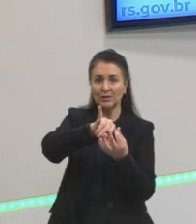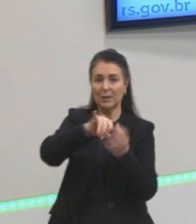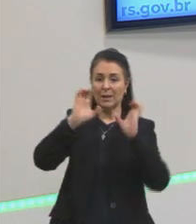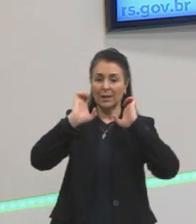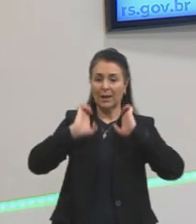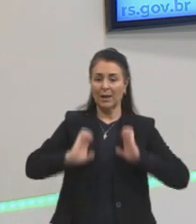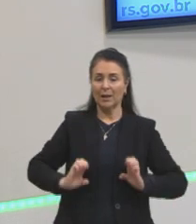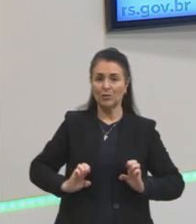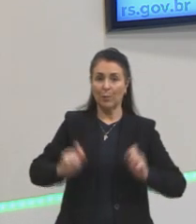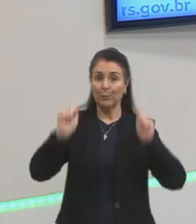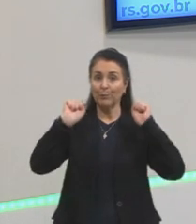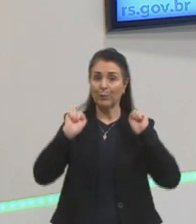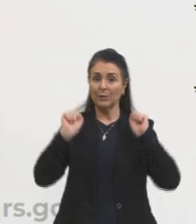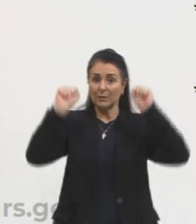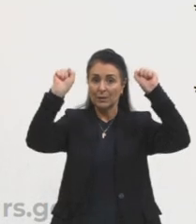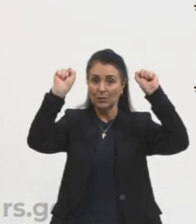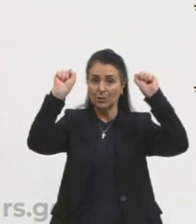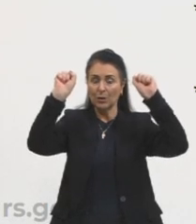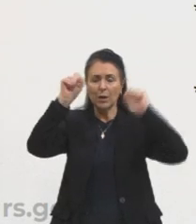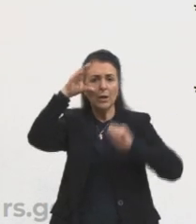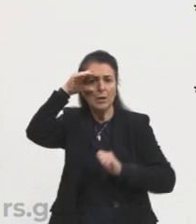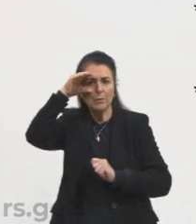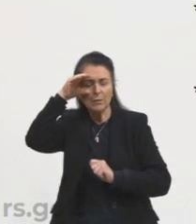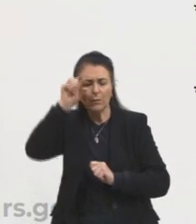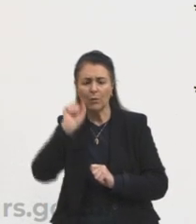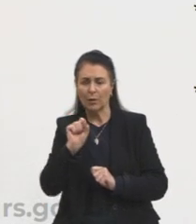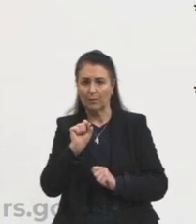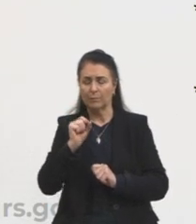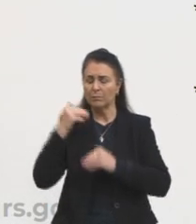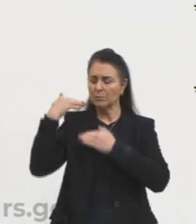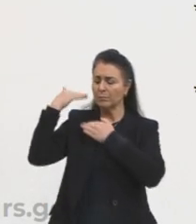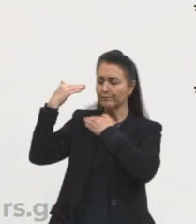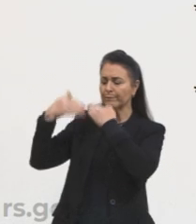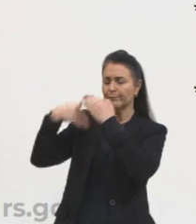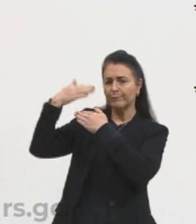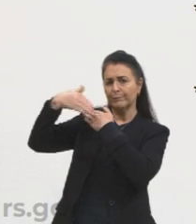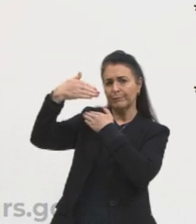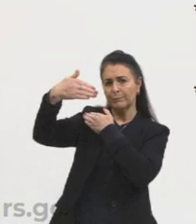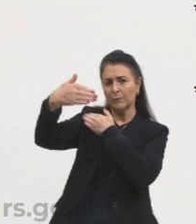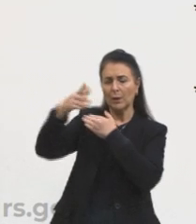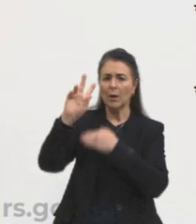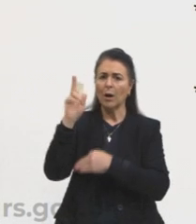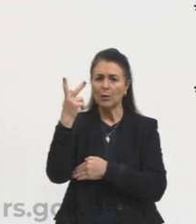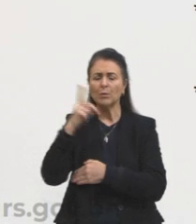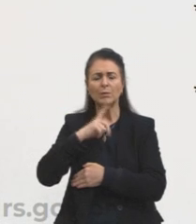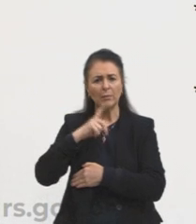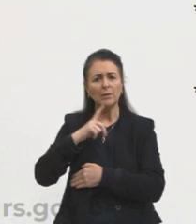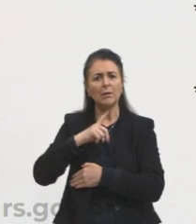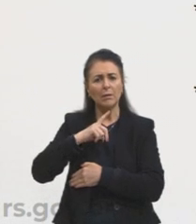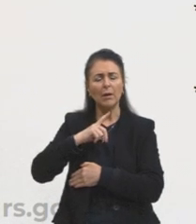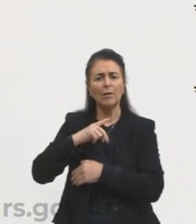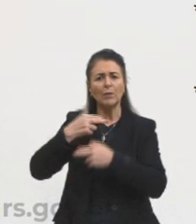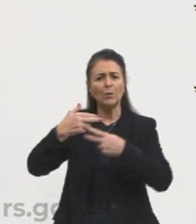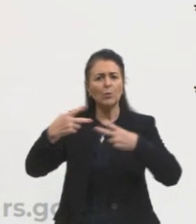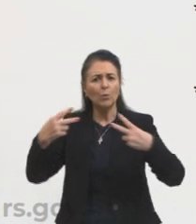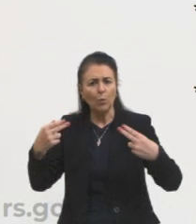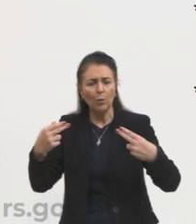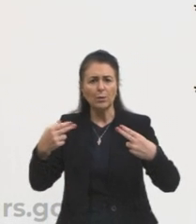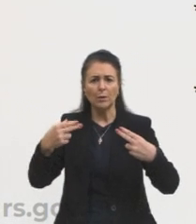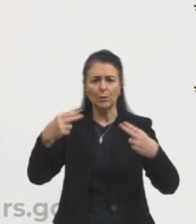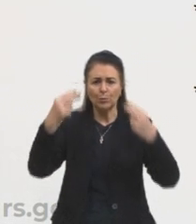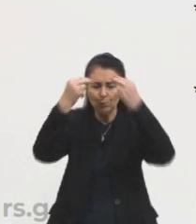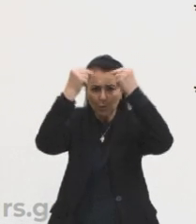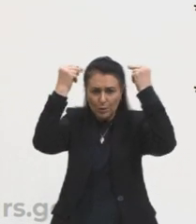porque ele observou ainda que no decorrer da história a sociedade sempre tiveram mercados desde os romanos os gregos